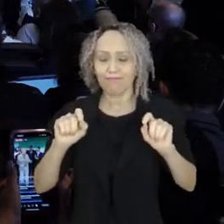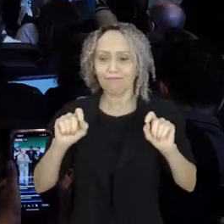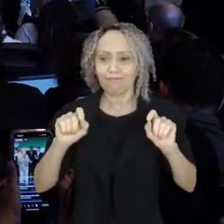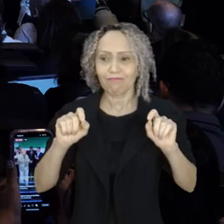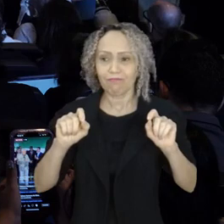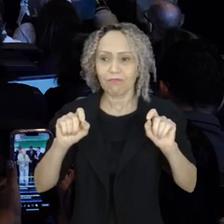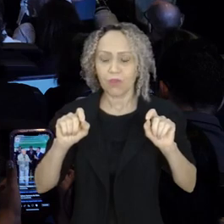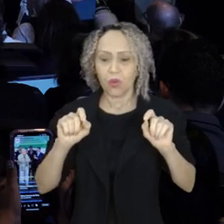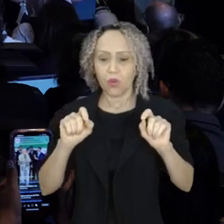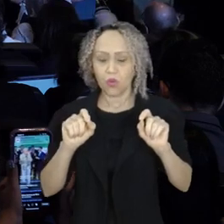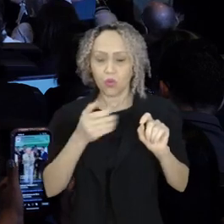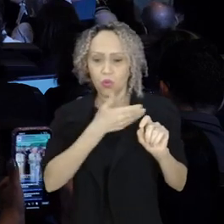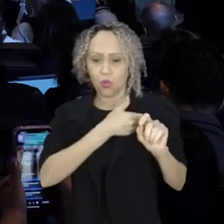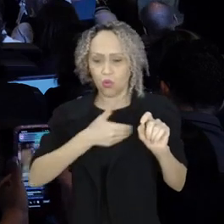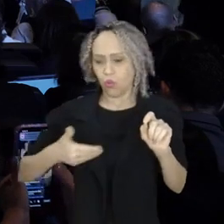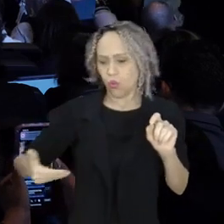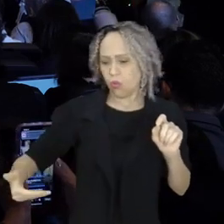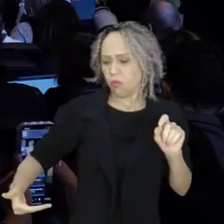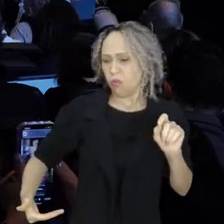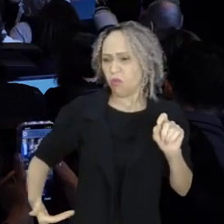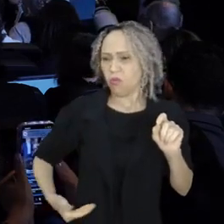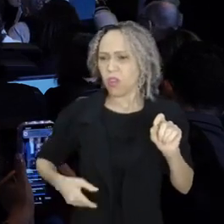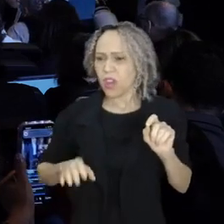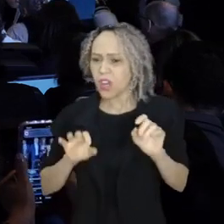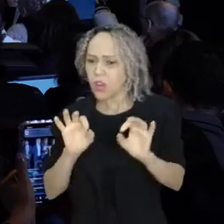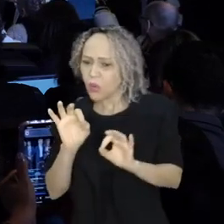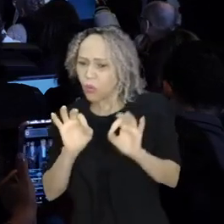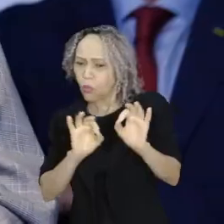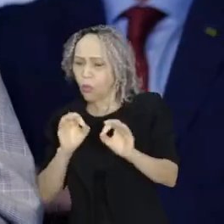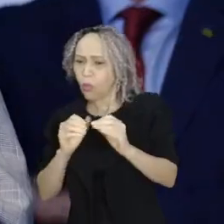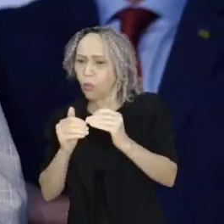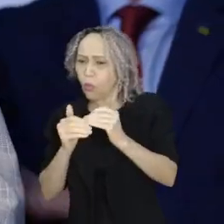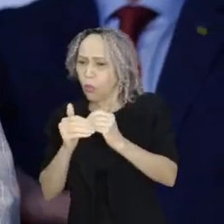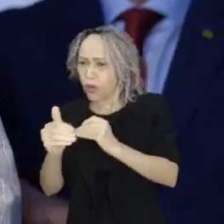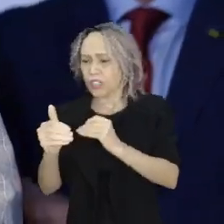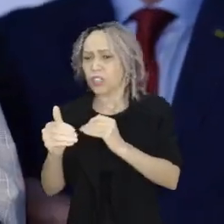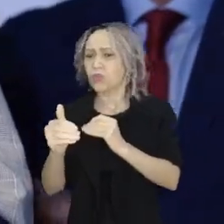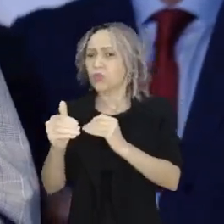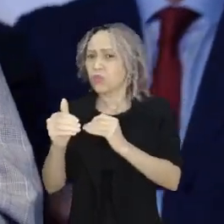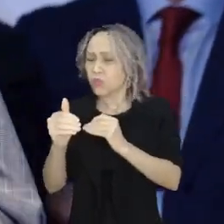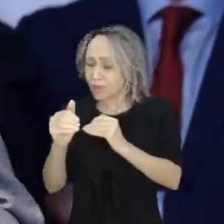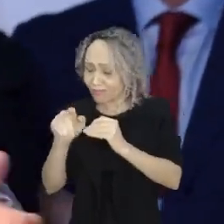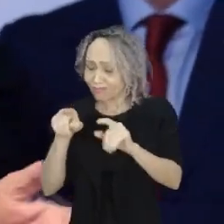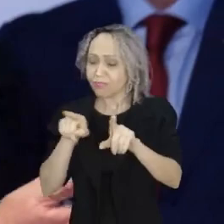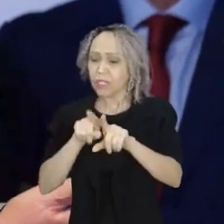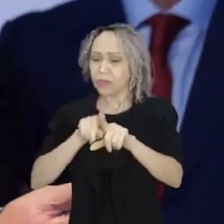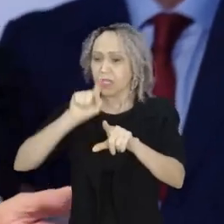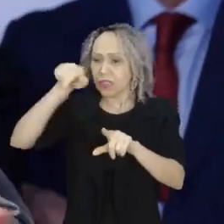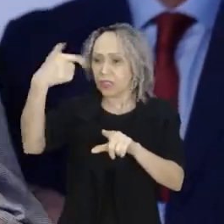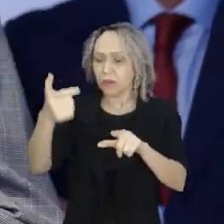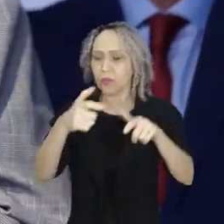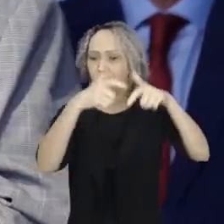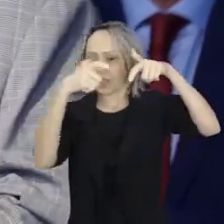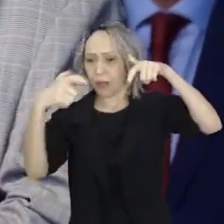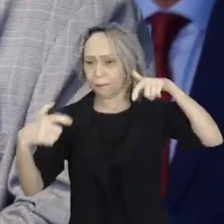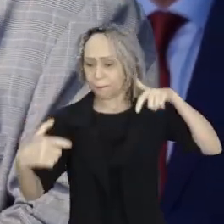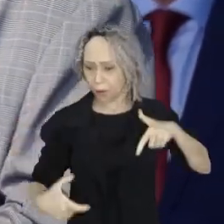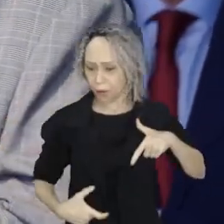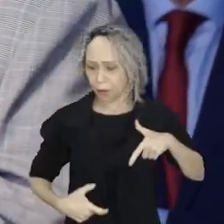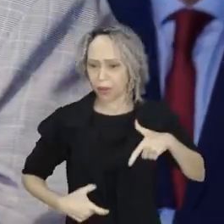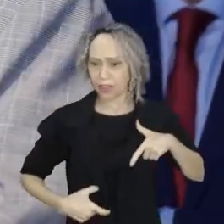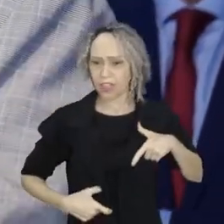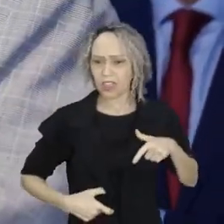governo continua e ela vai continuar, inclusive, depois da posse. Cada companheiro e companheira que for